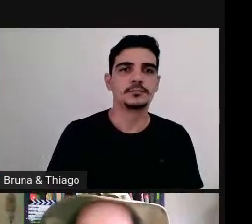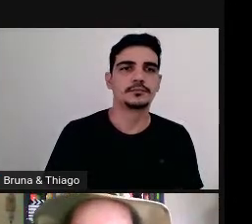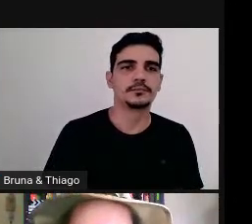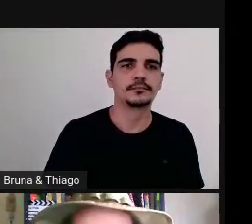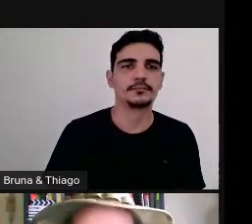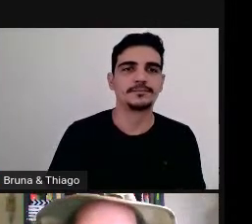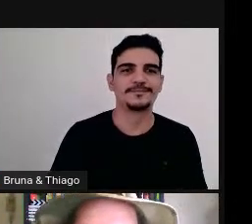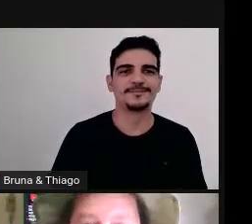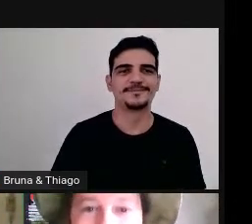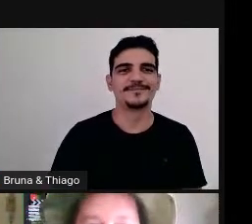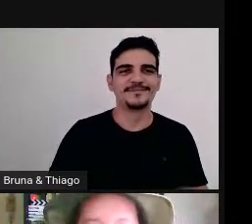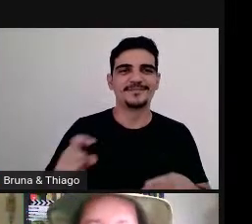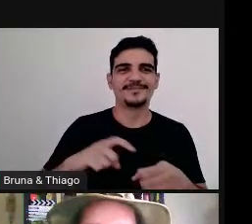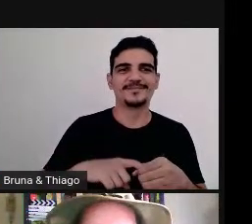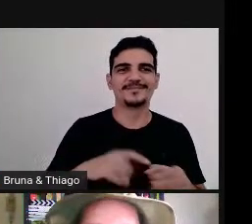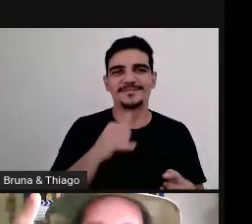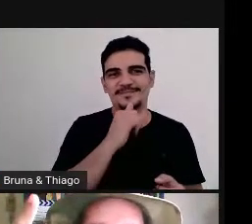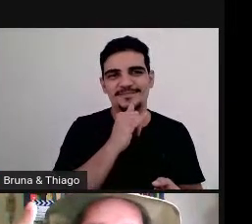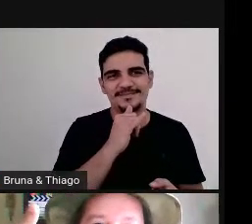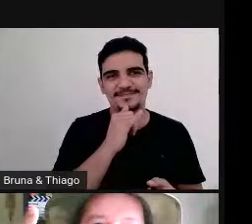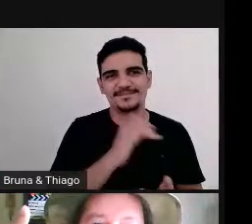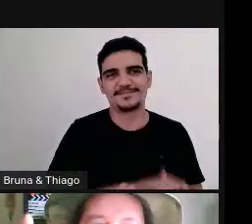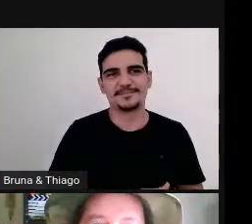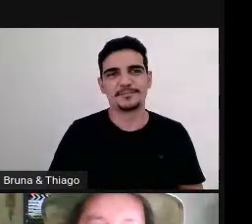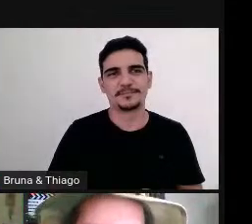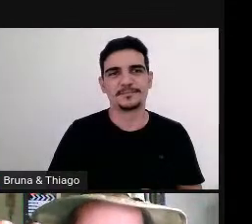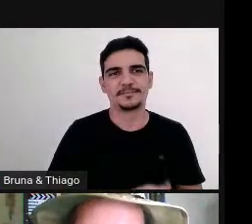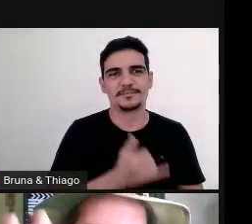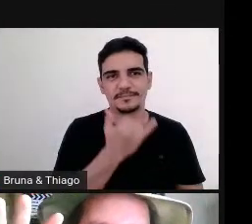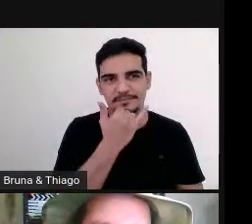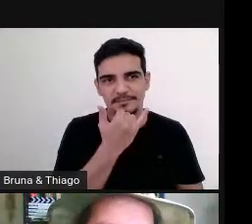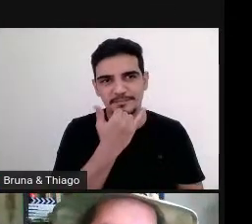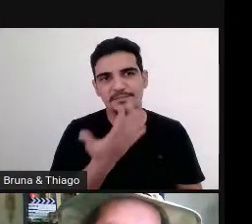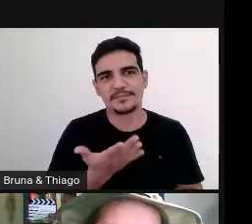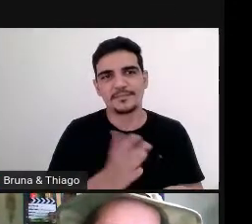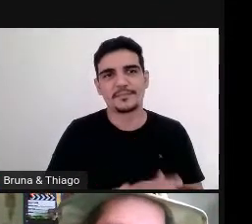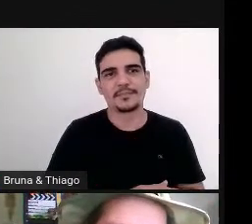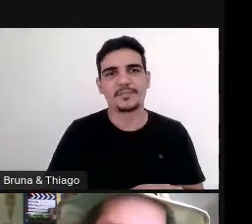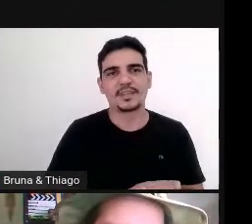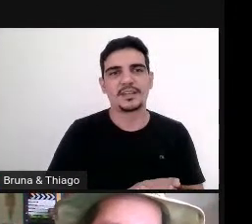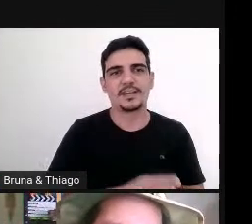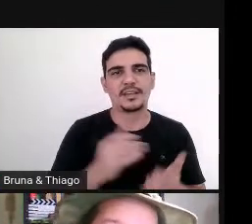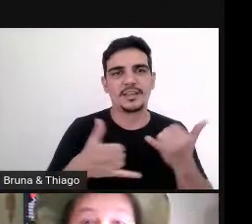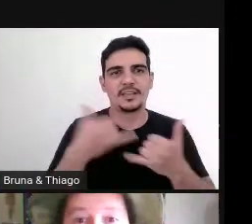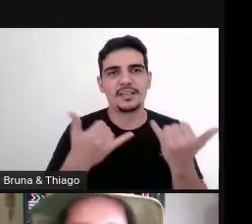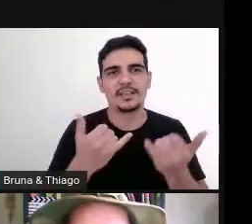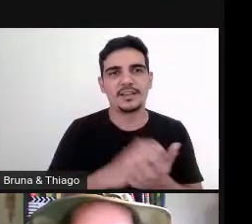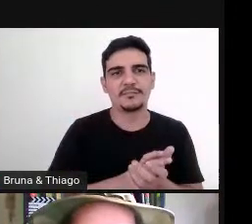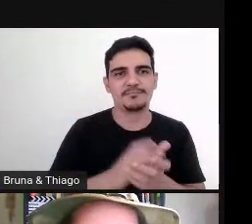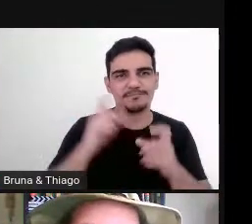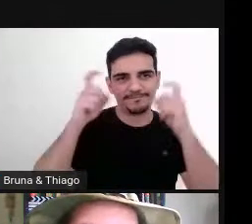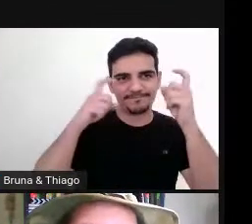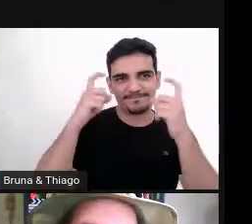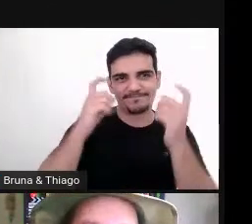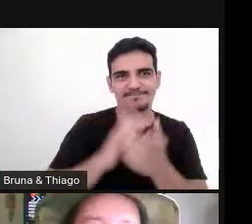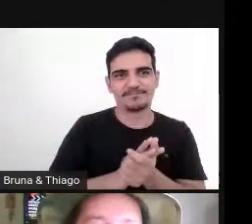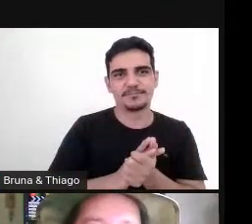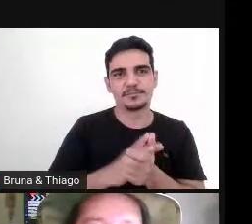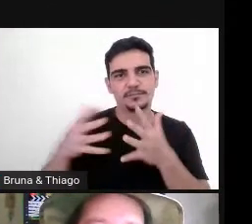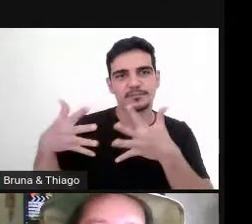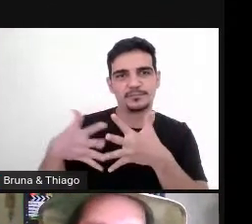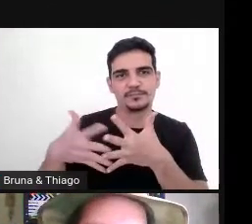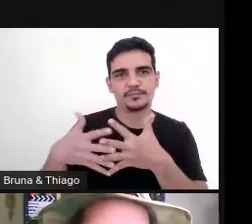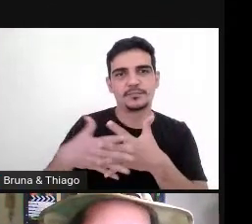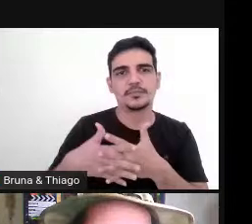favor. Tá, voltei, gente. Desculpa, que a minha bebê tá ali fazendo bagunça. Aí me desconcentra aqui. Eu não tô conseguindo. Vamos lá. Voltando, então essa aqui é uma